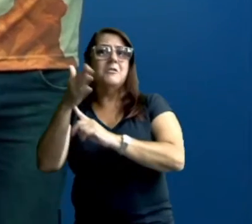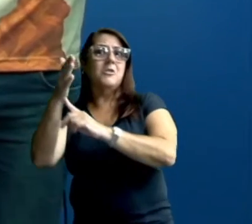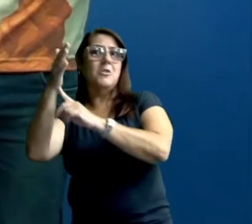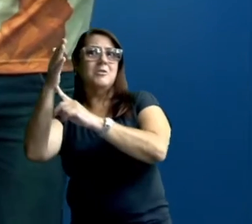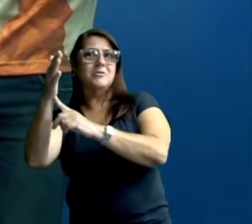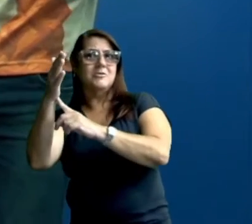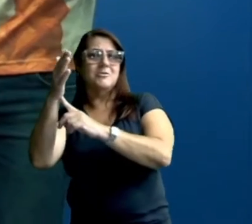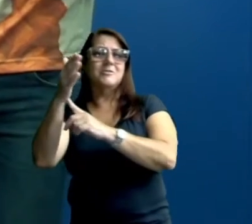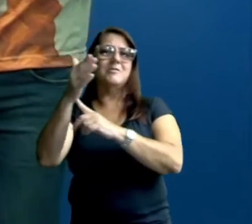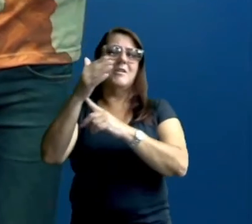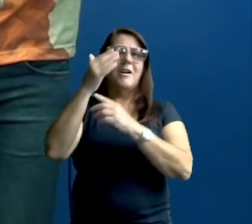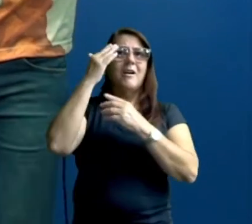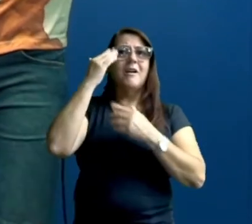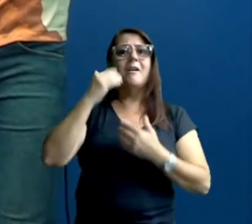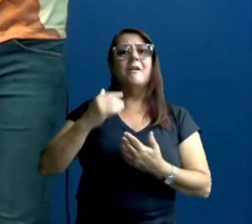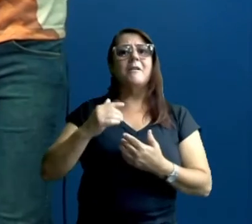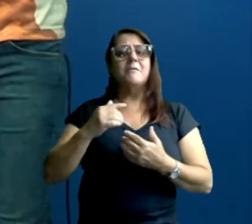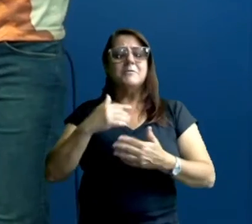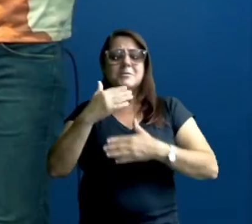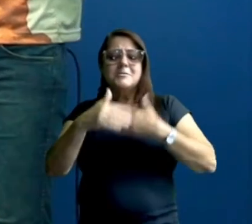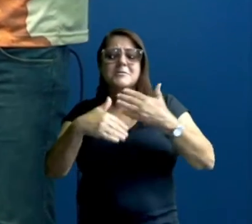dar continuidade, né,